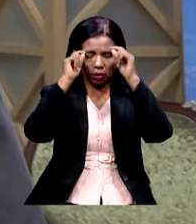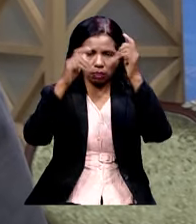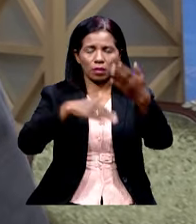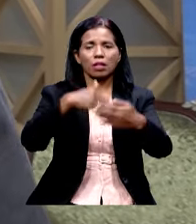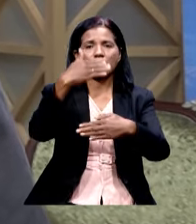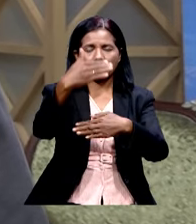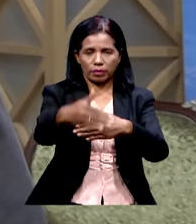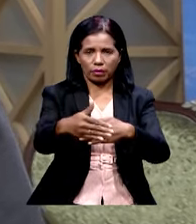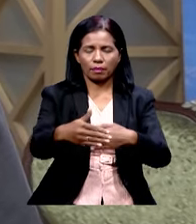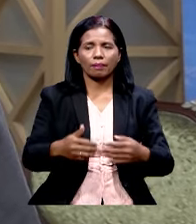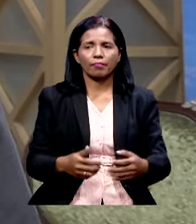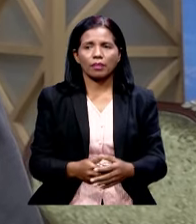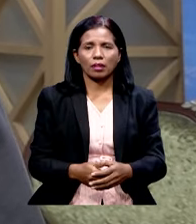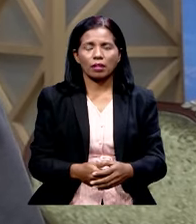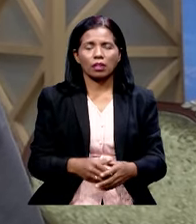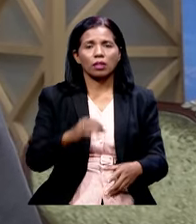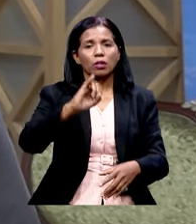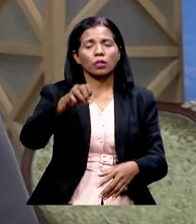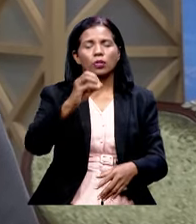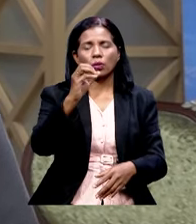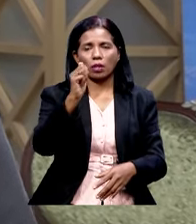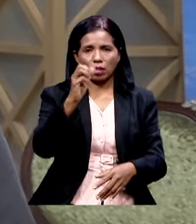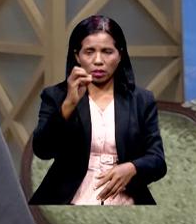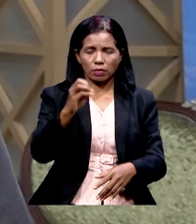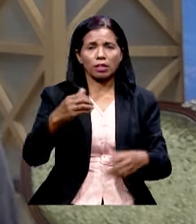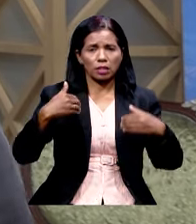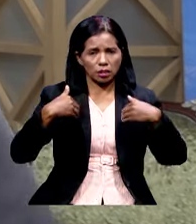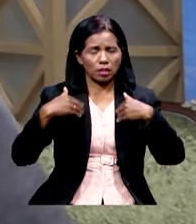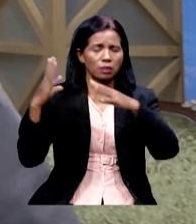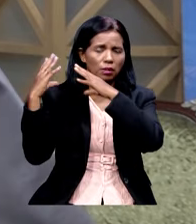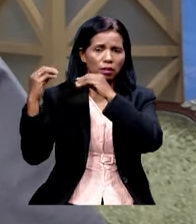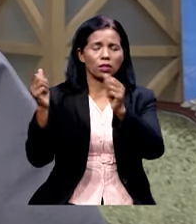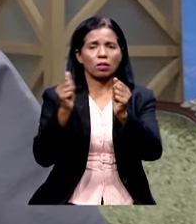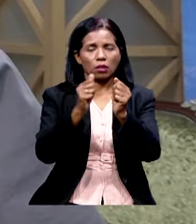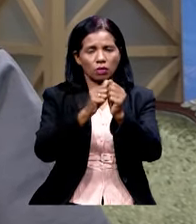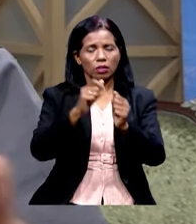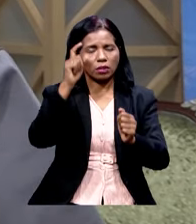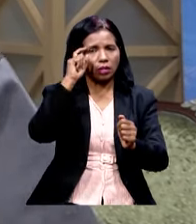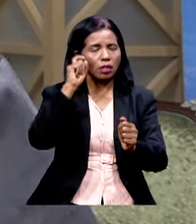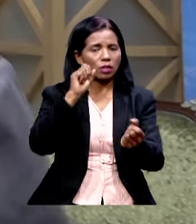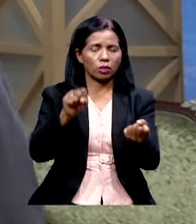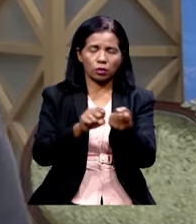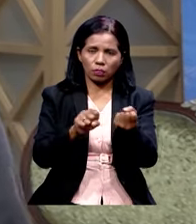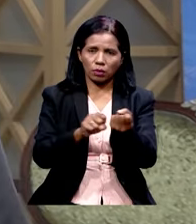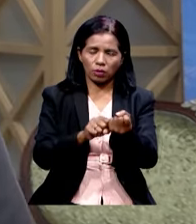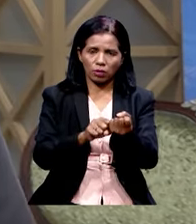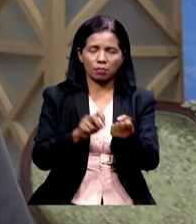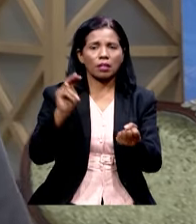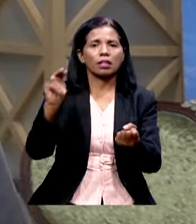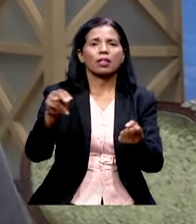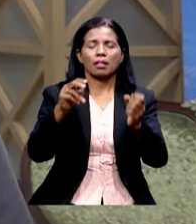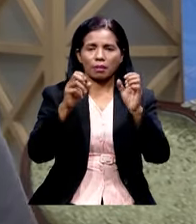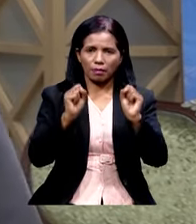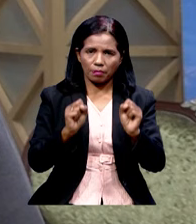rahira. Tanto João Gonçalves e a experiência da né, o Monsenana e a apoio venia para, né, bele.